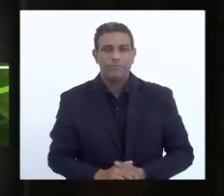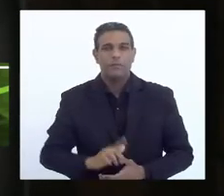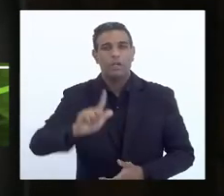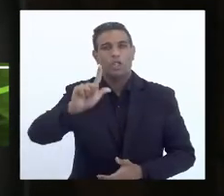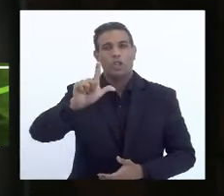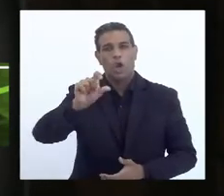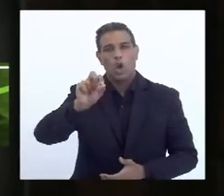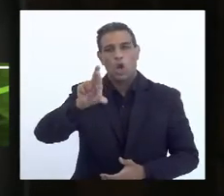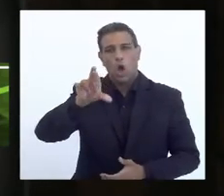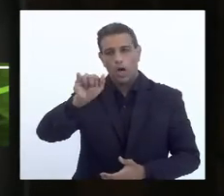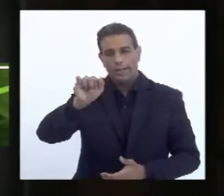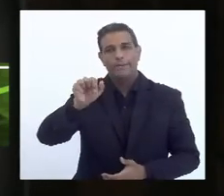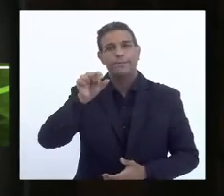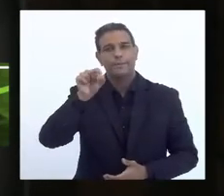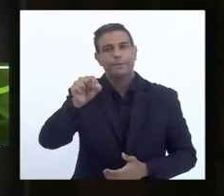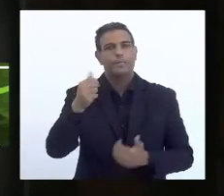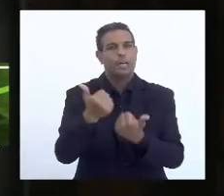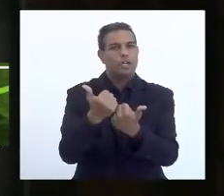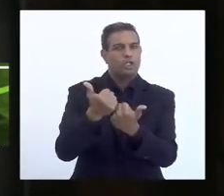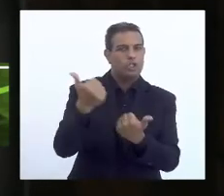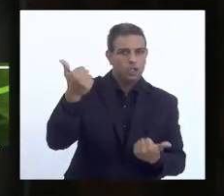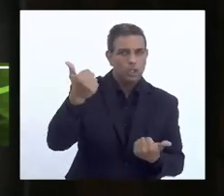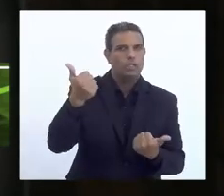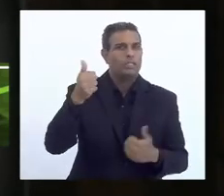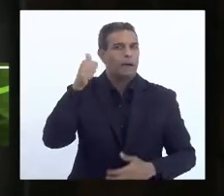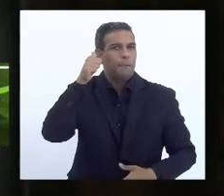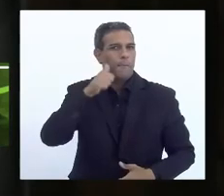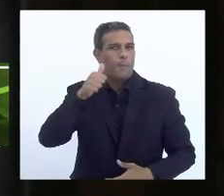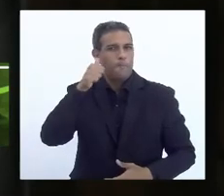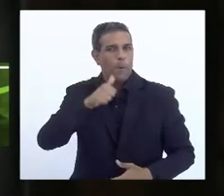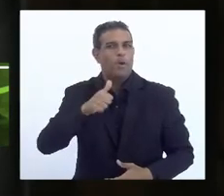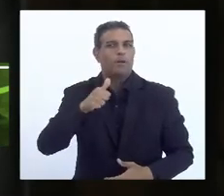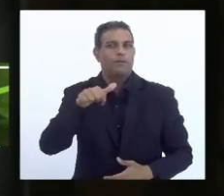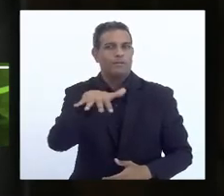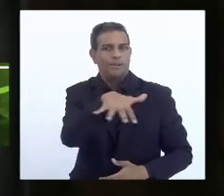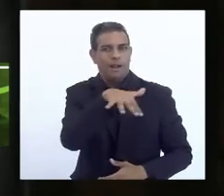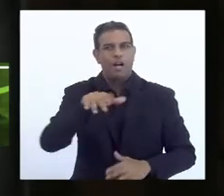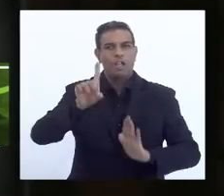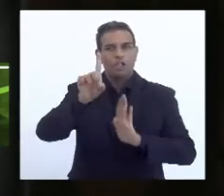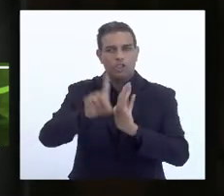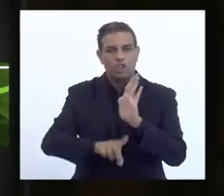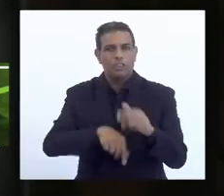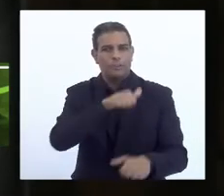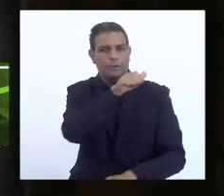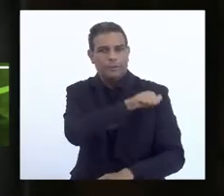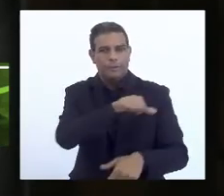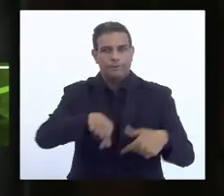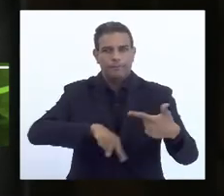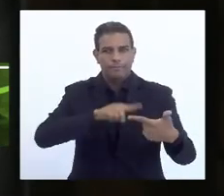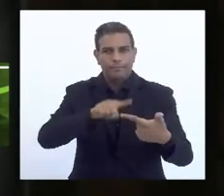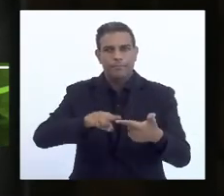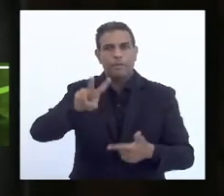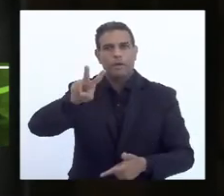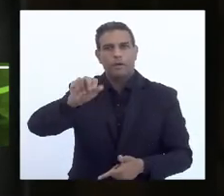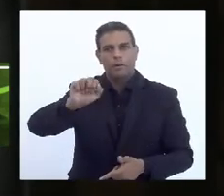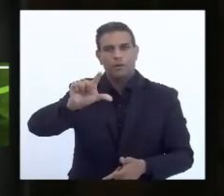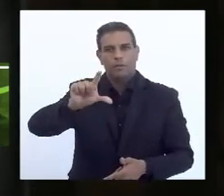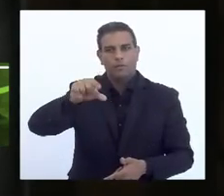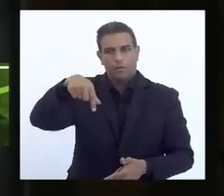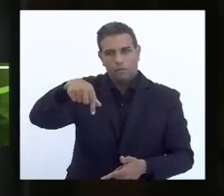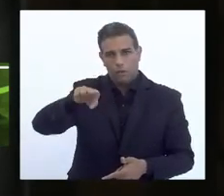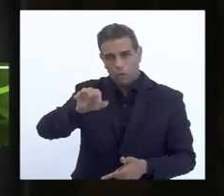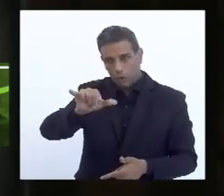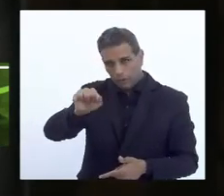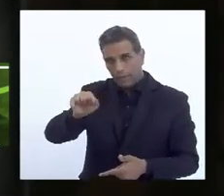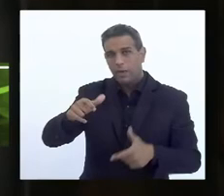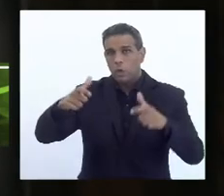Heloísa, que é a subsecretária da Mulher do Estado do Rio de Janeiro, Valquíria Niterói, que é vereadora da